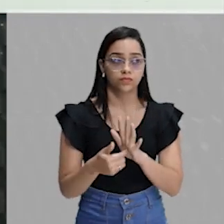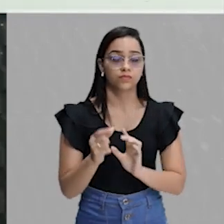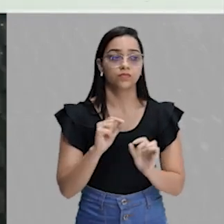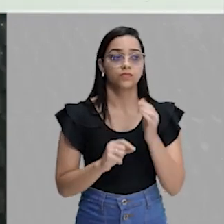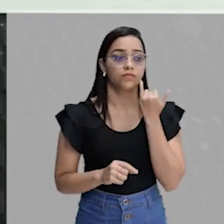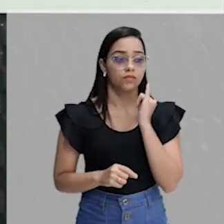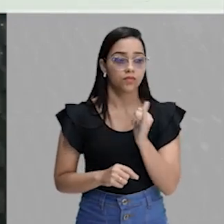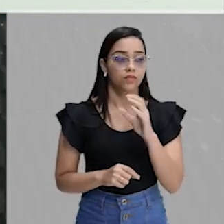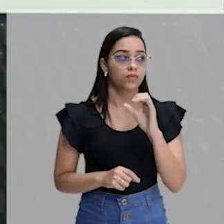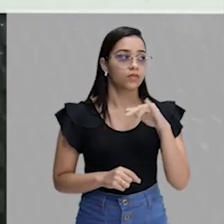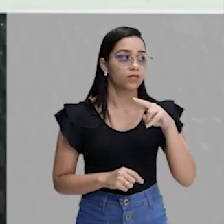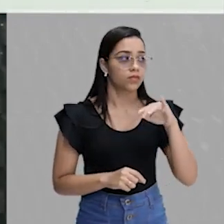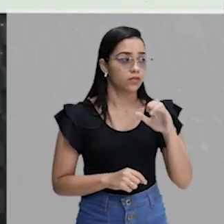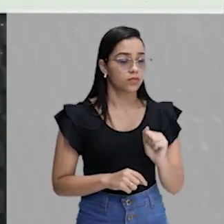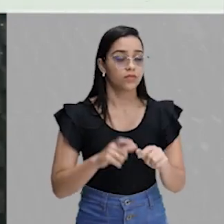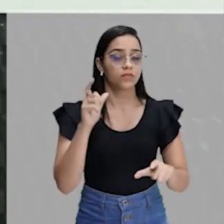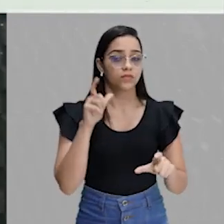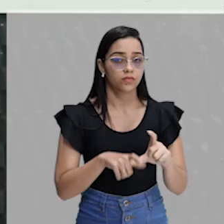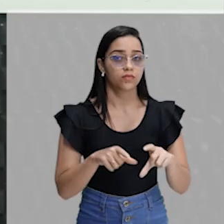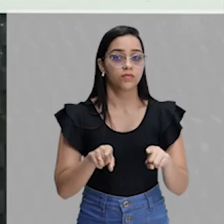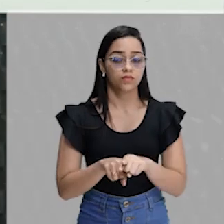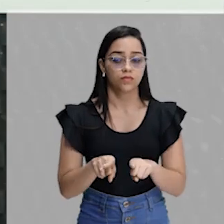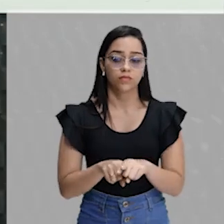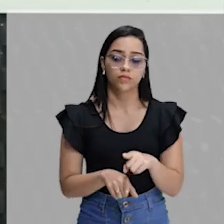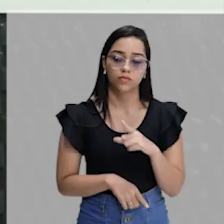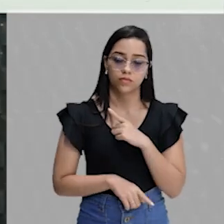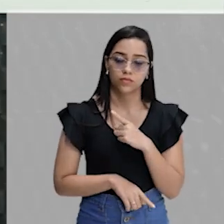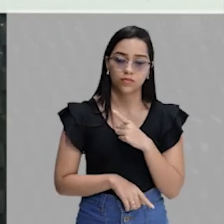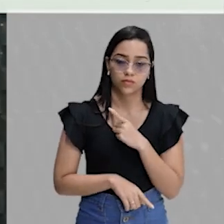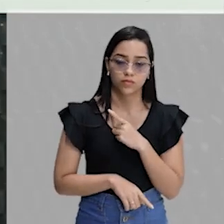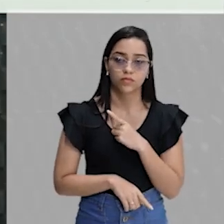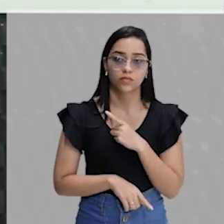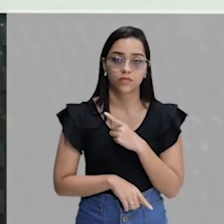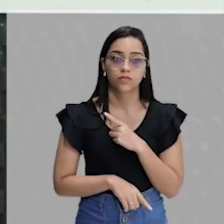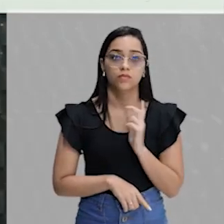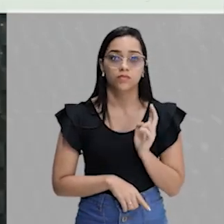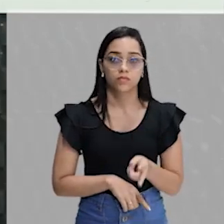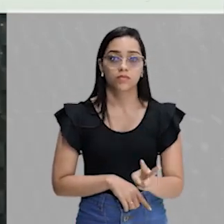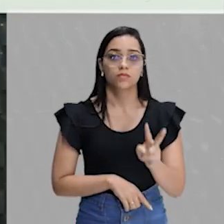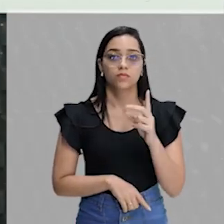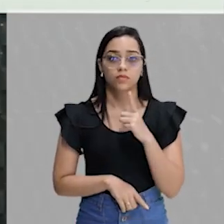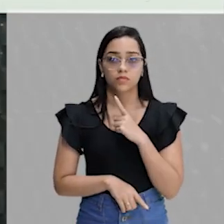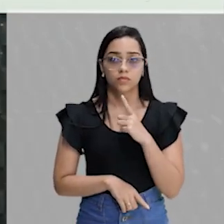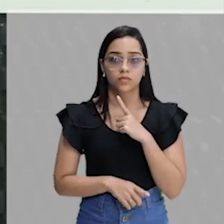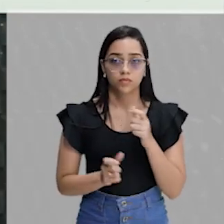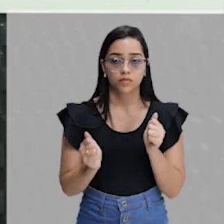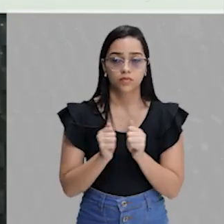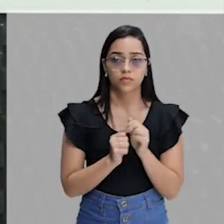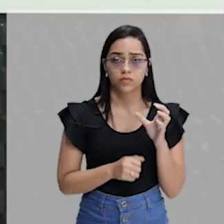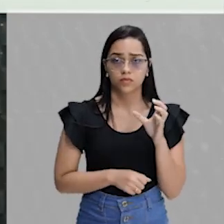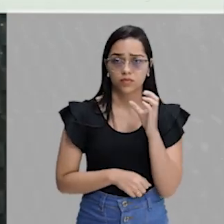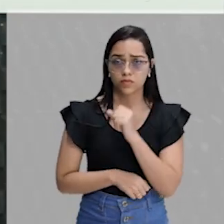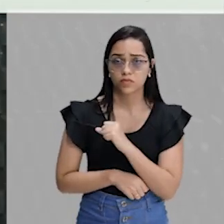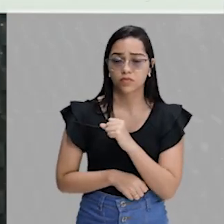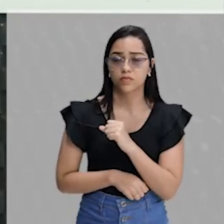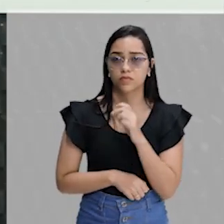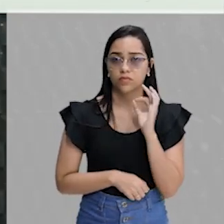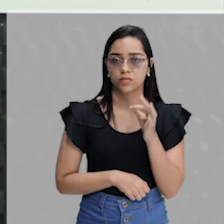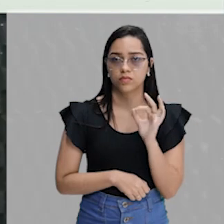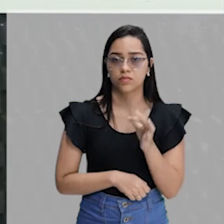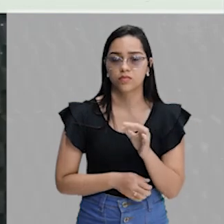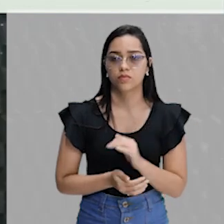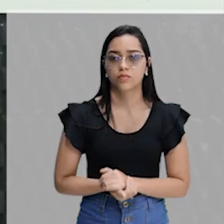da energia cinética, a dependência da energia cinética, certo? Sempre será com a velocidade,